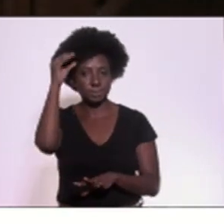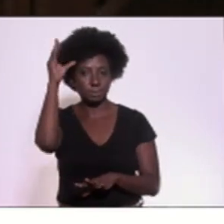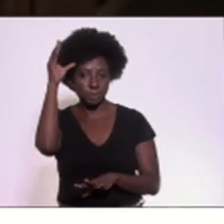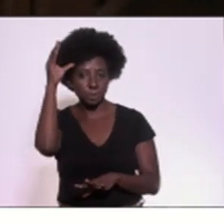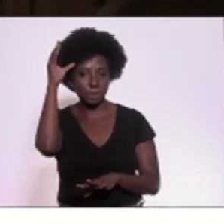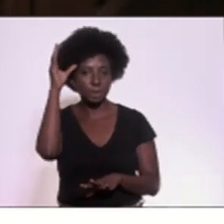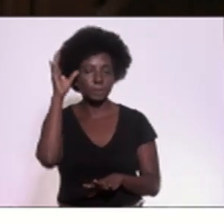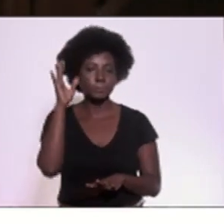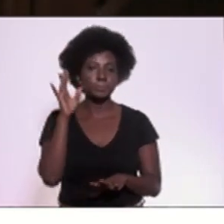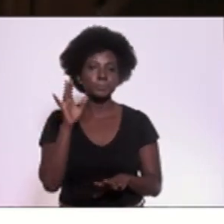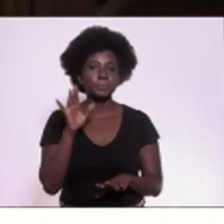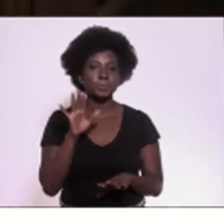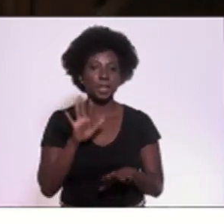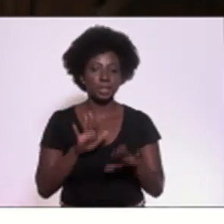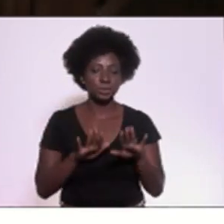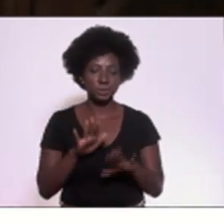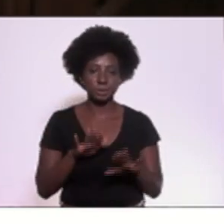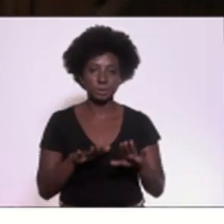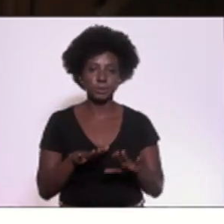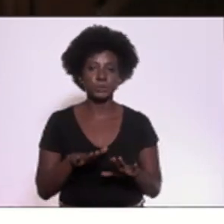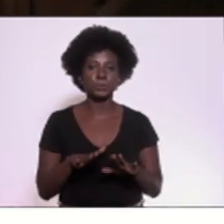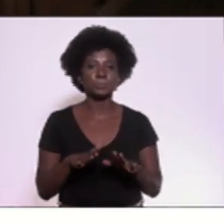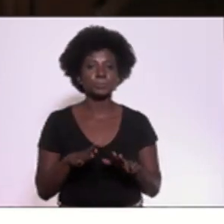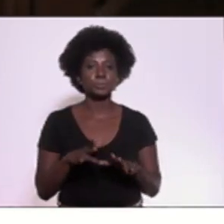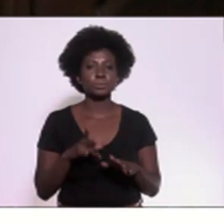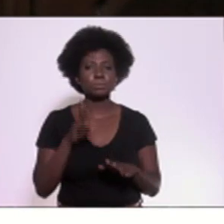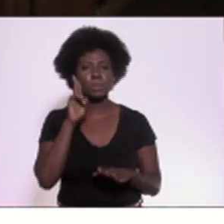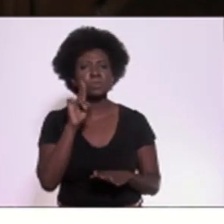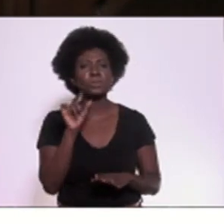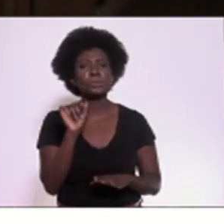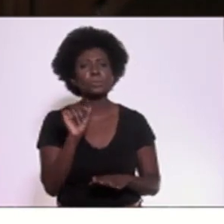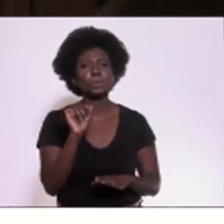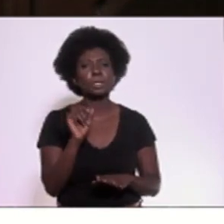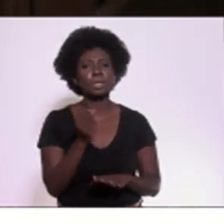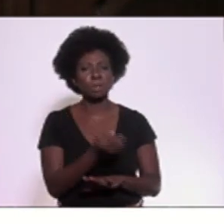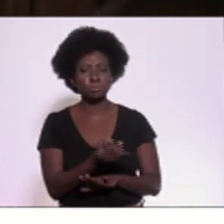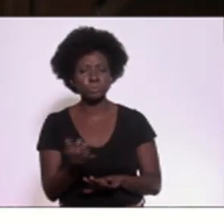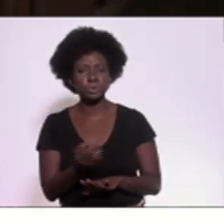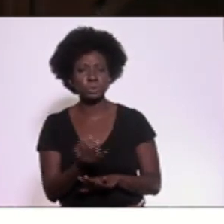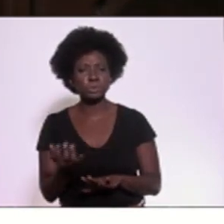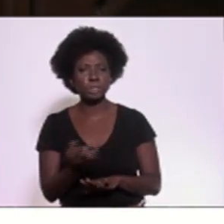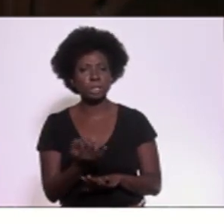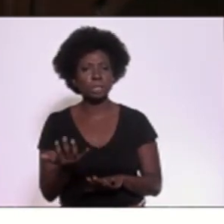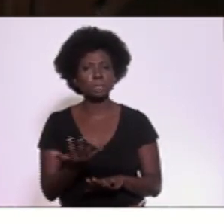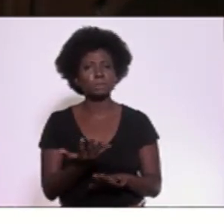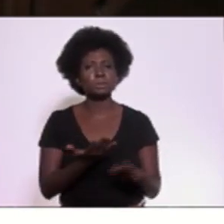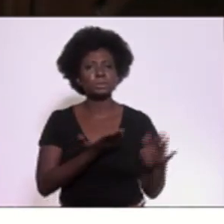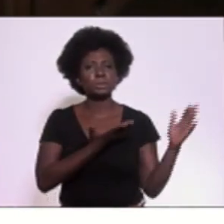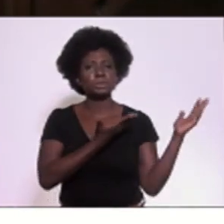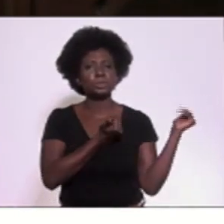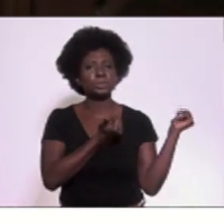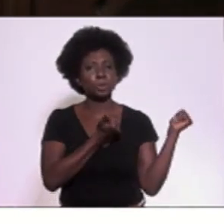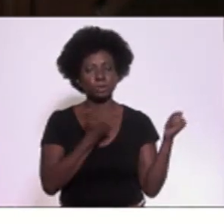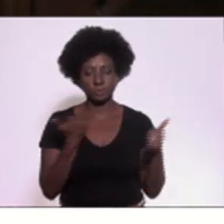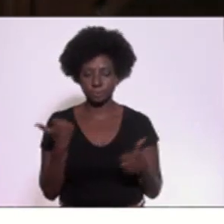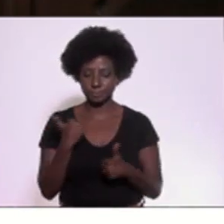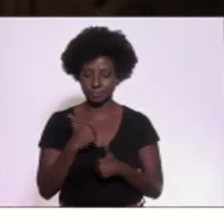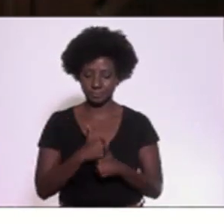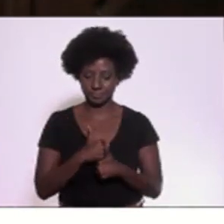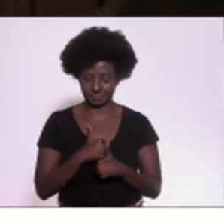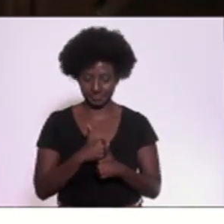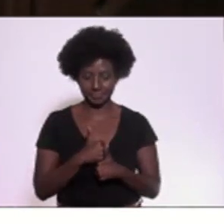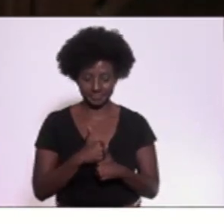muitas vezes verifico que quantos e quantos jovens esperam para